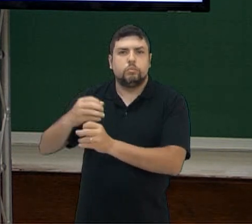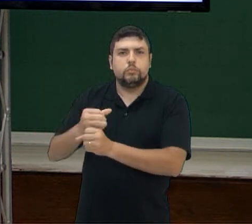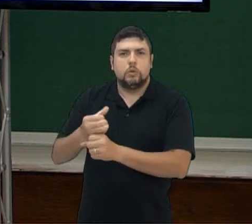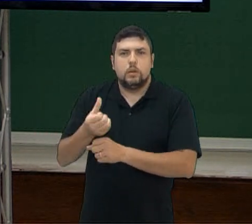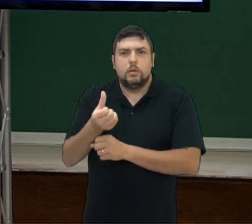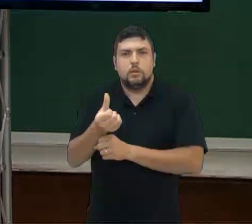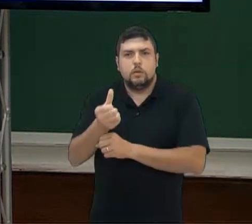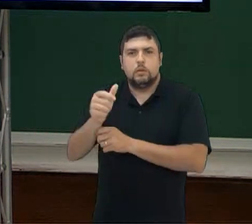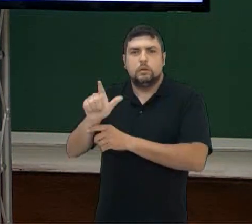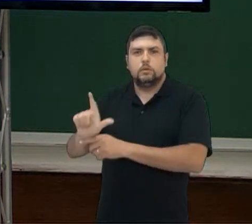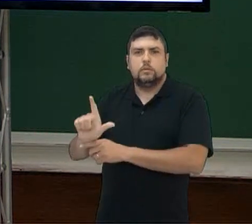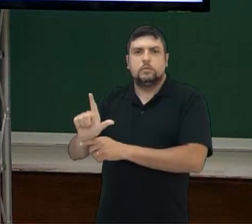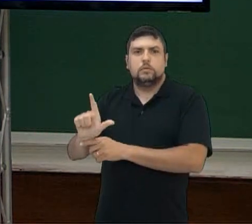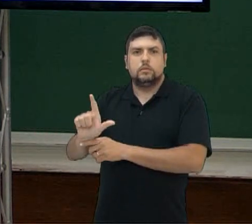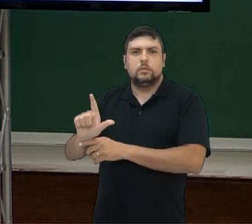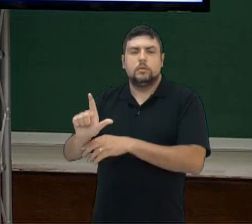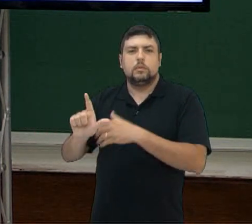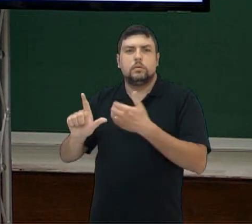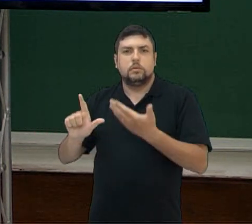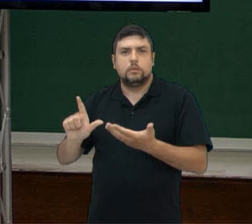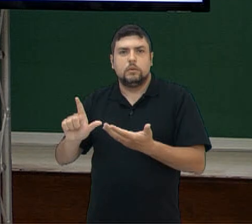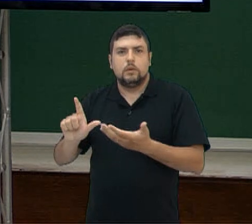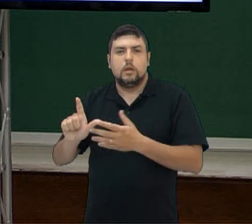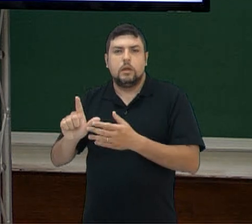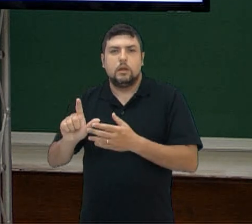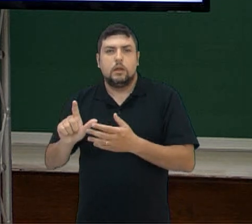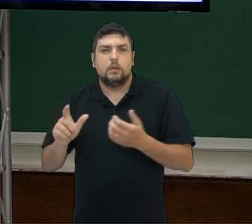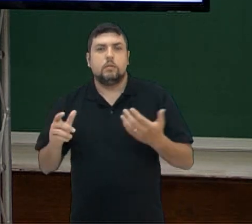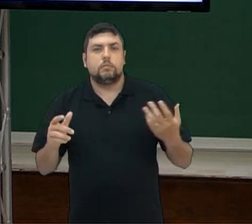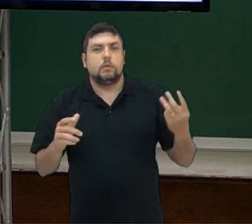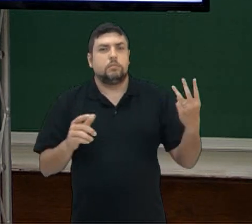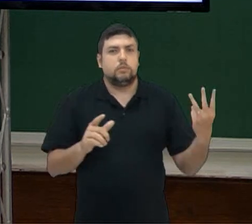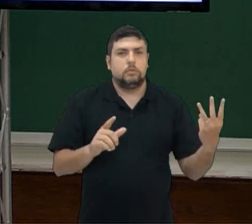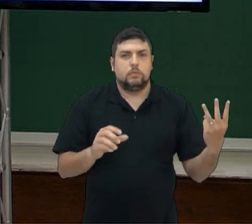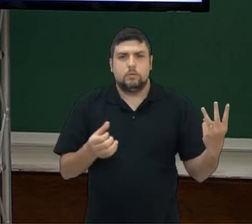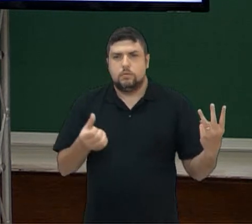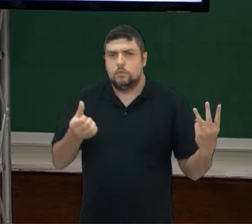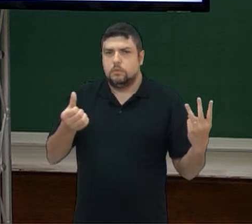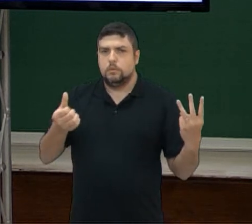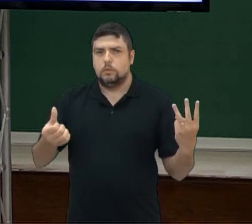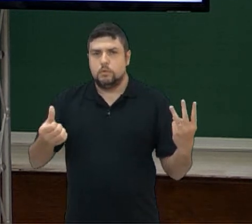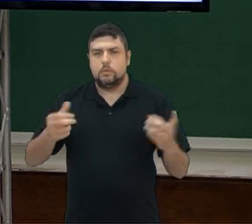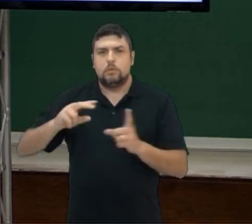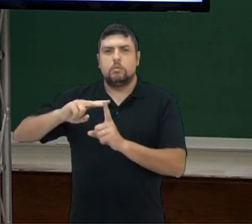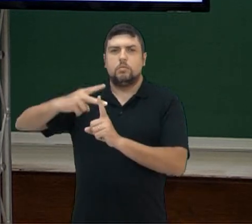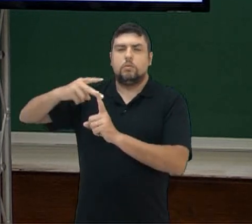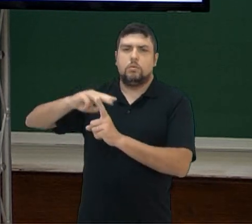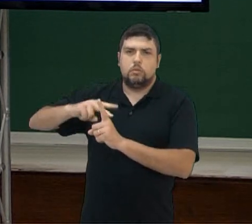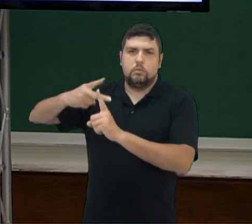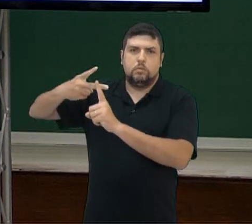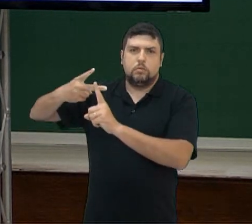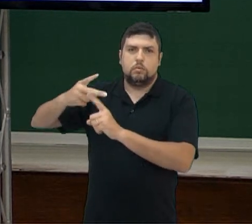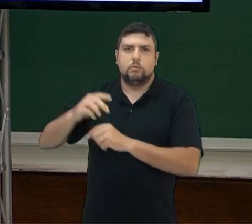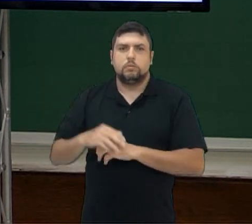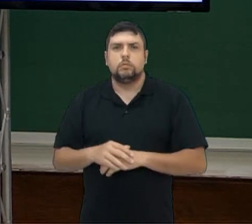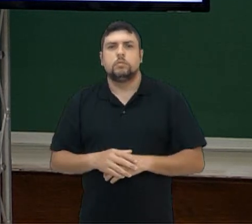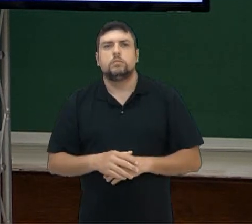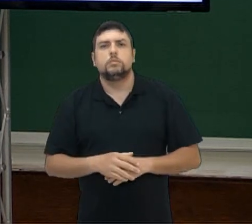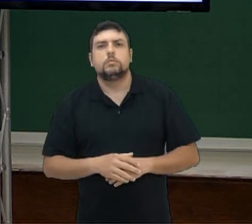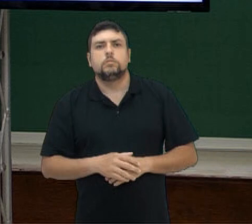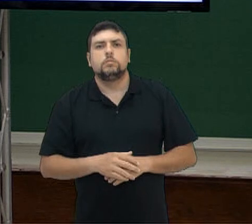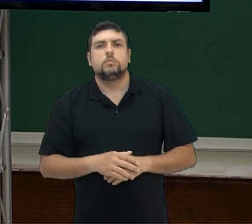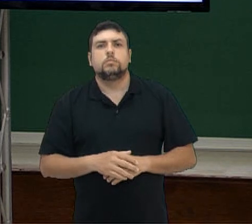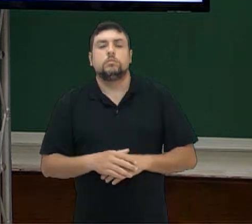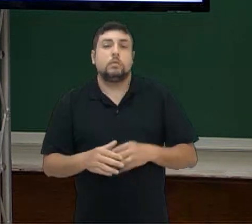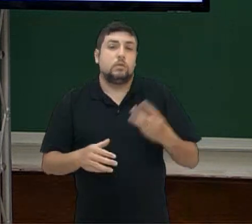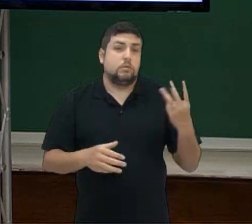Ou seja, eu dobrei a medida do lado. Olha o que aconteceu com o perímetro. Era um 3. Qual é